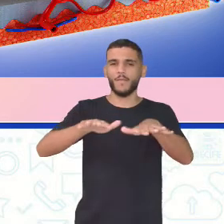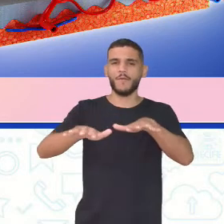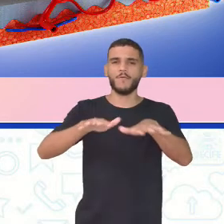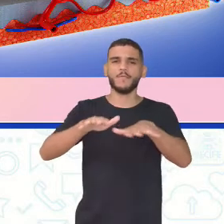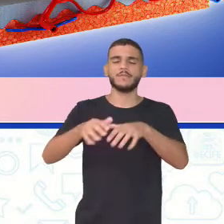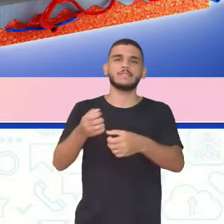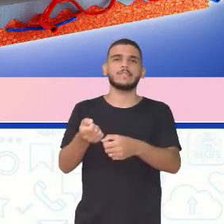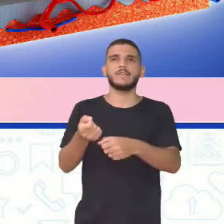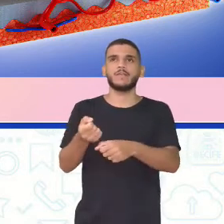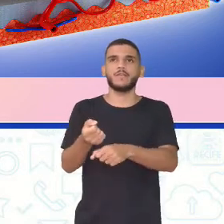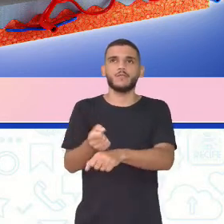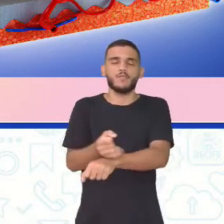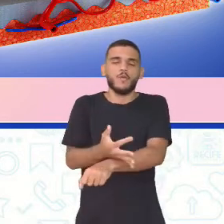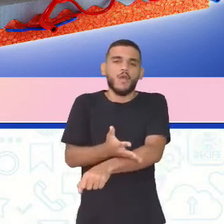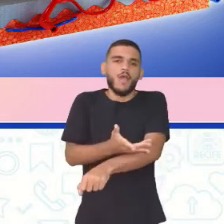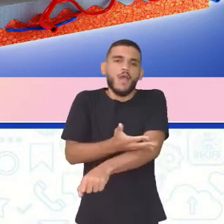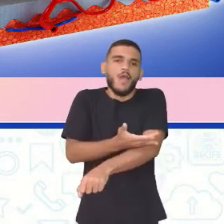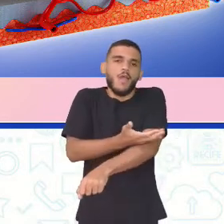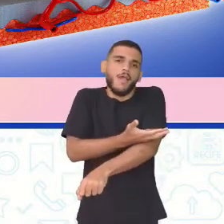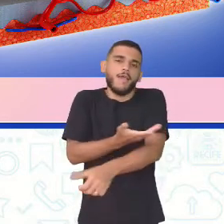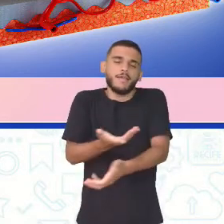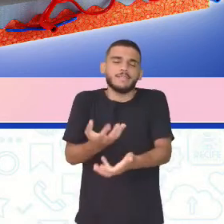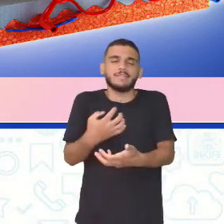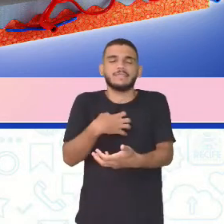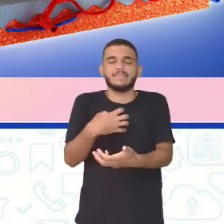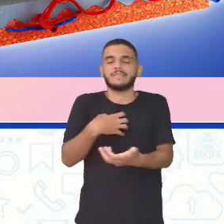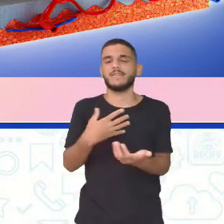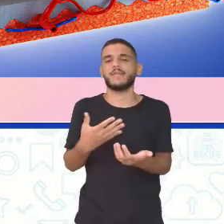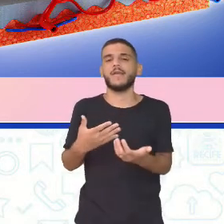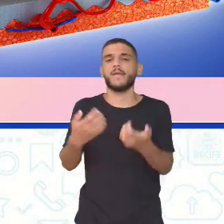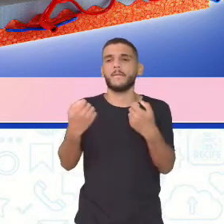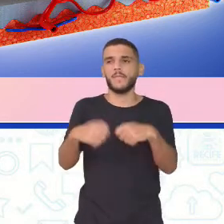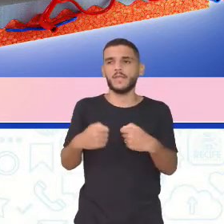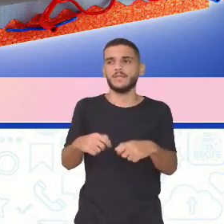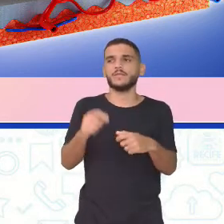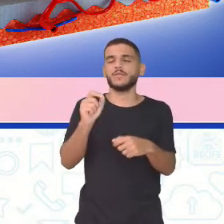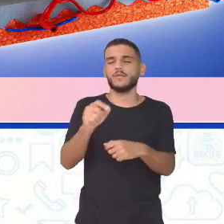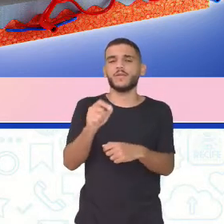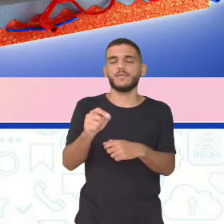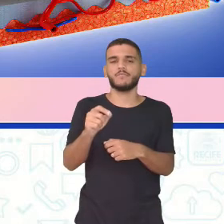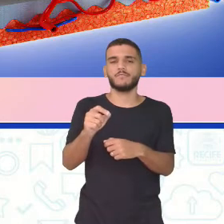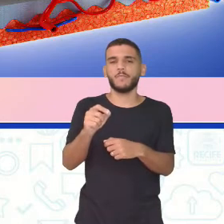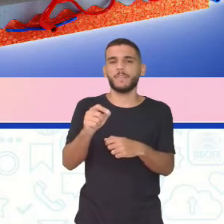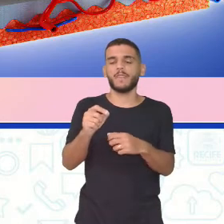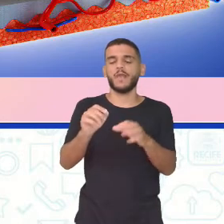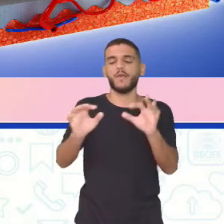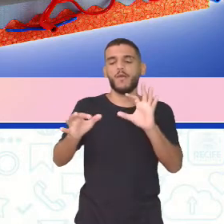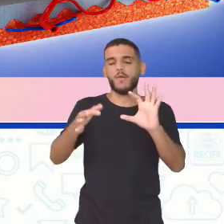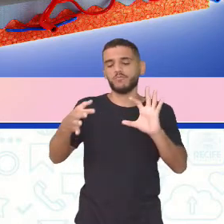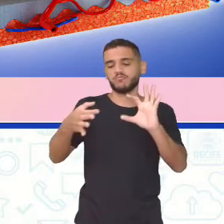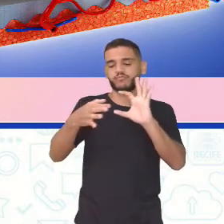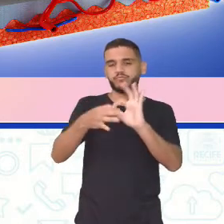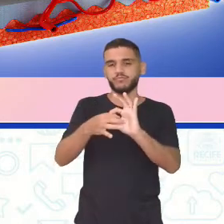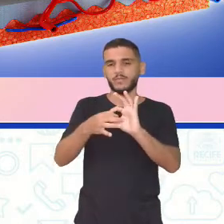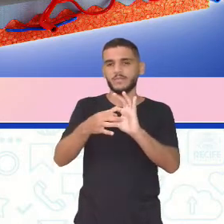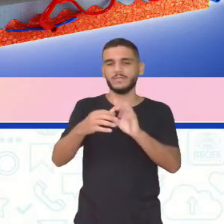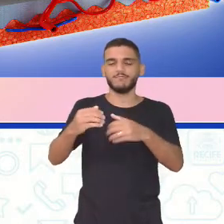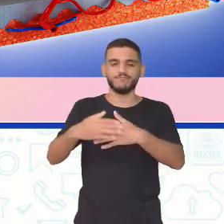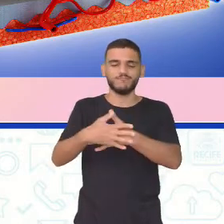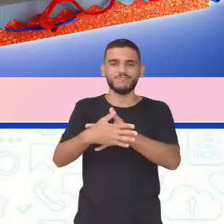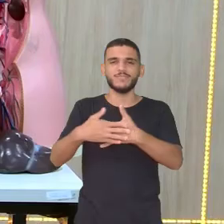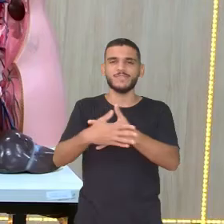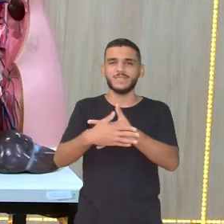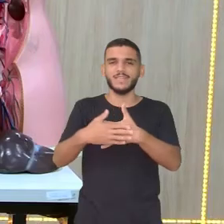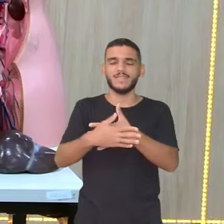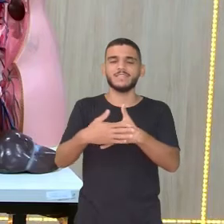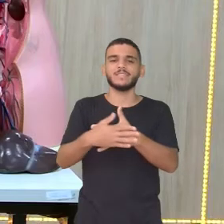arrepio, do frio, de alguma coisa que a gente está sentindo, foi preciso terminações, né, nervosas, então o tecido nervoso, mas